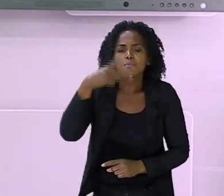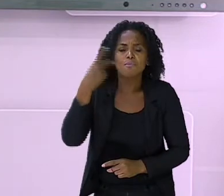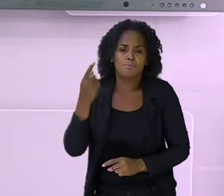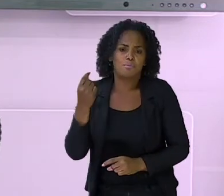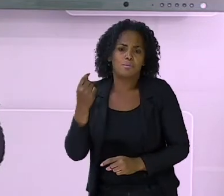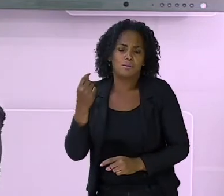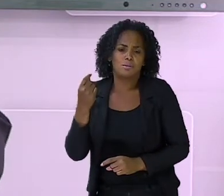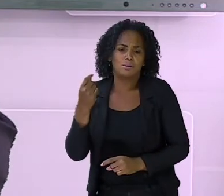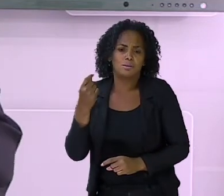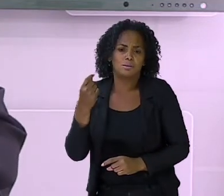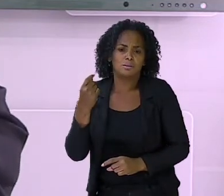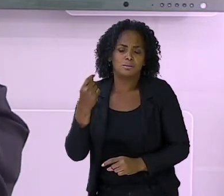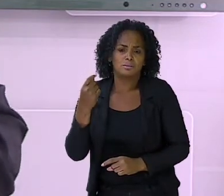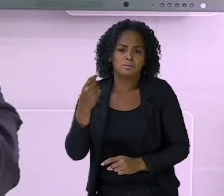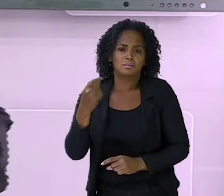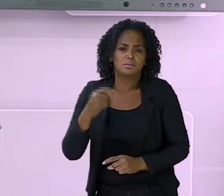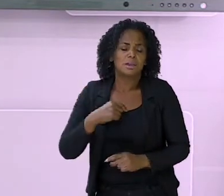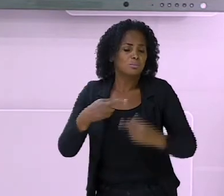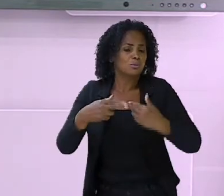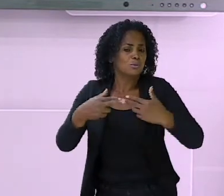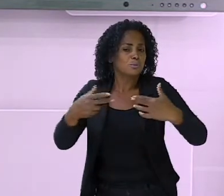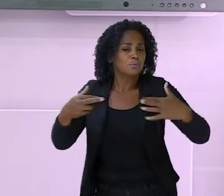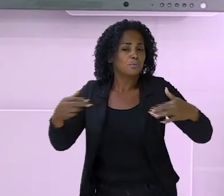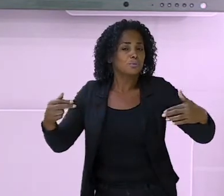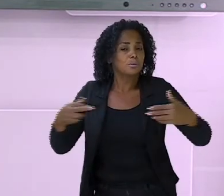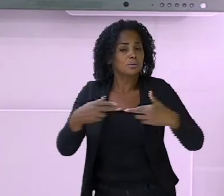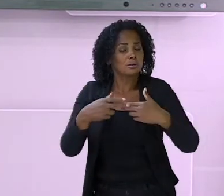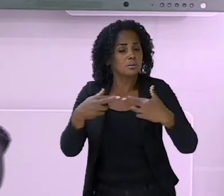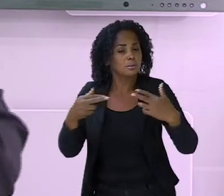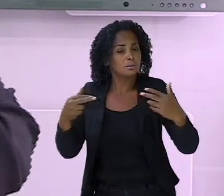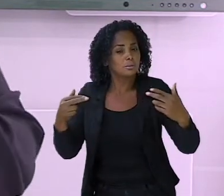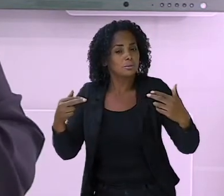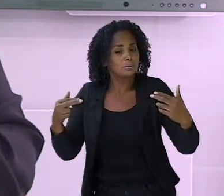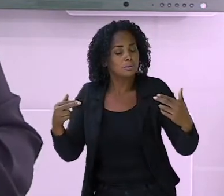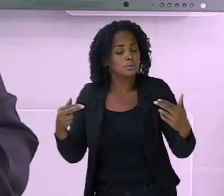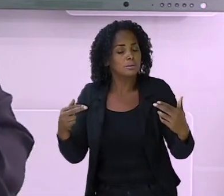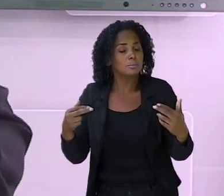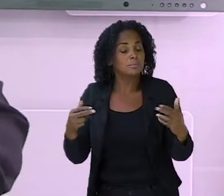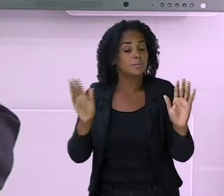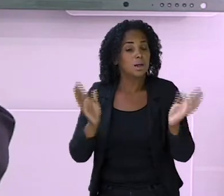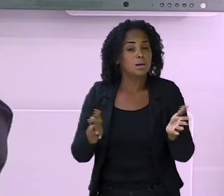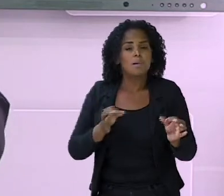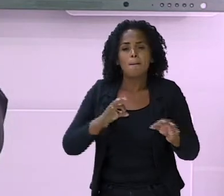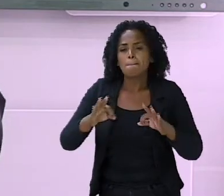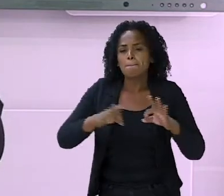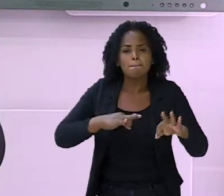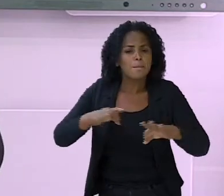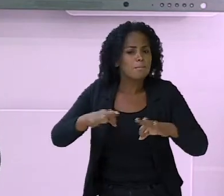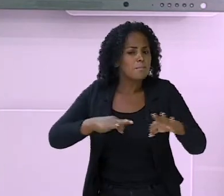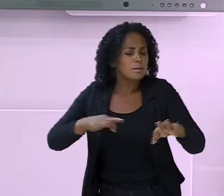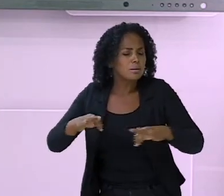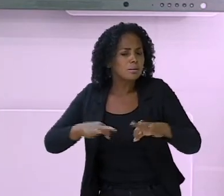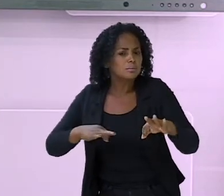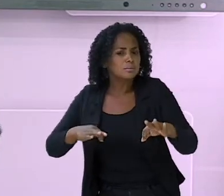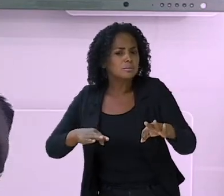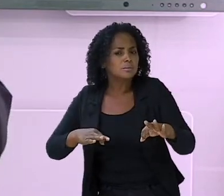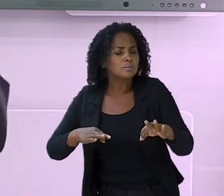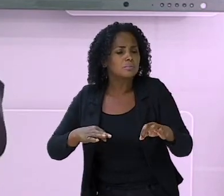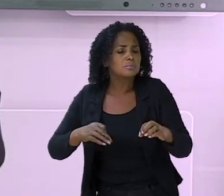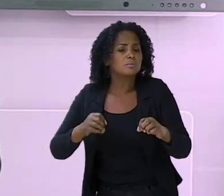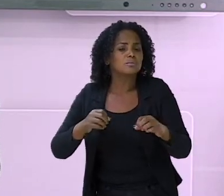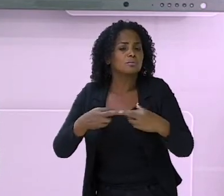dá nome. Então, eu estou utilizando um microfone e nós temos outros recursos